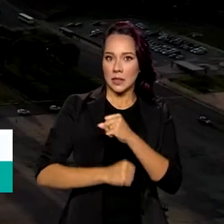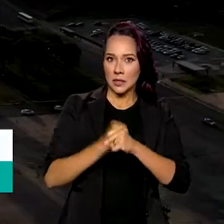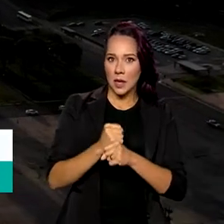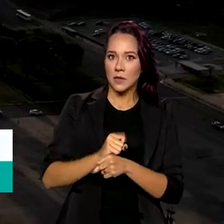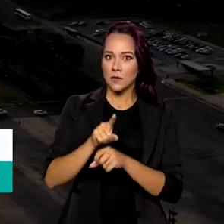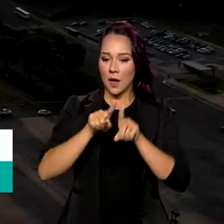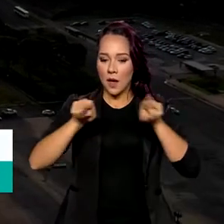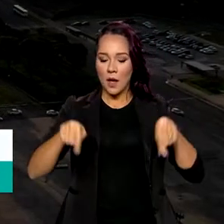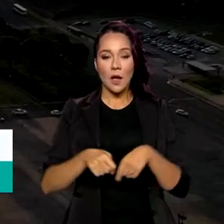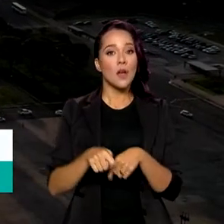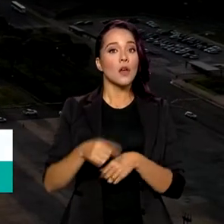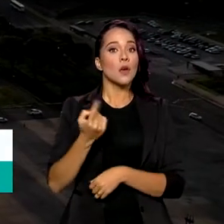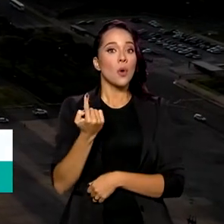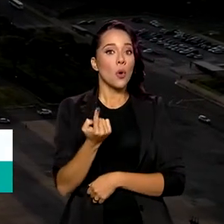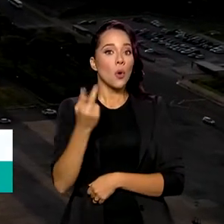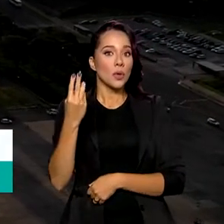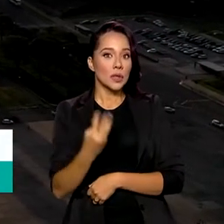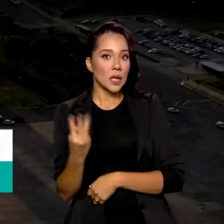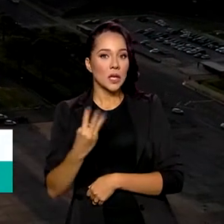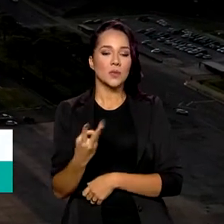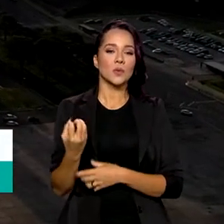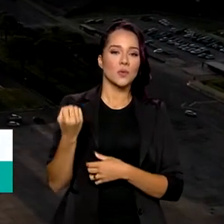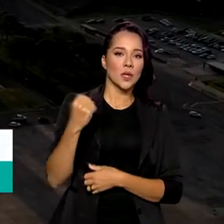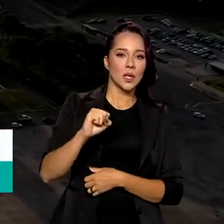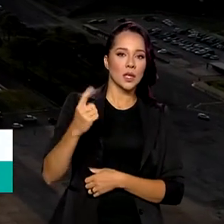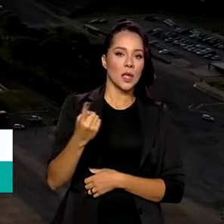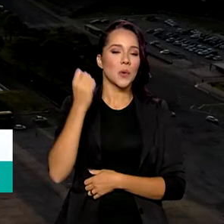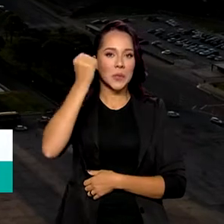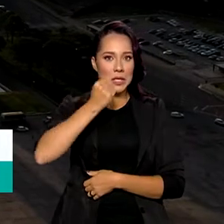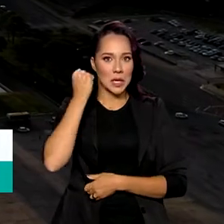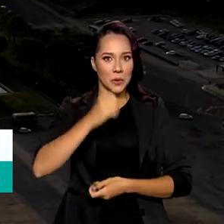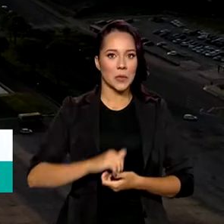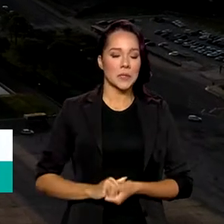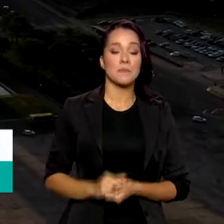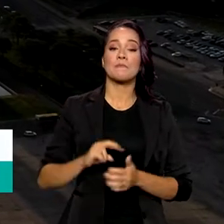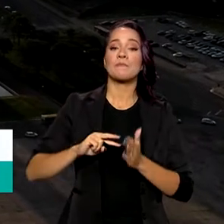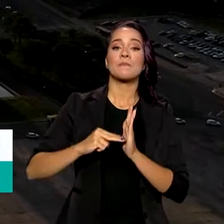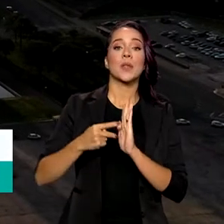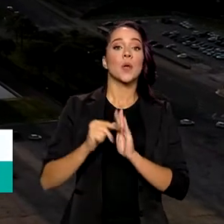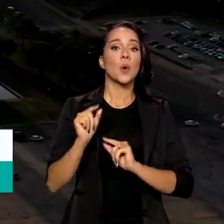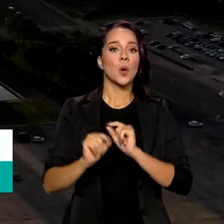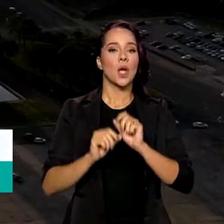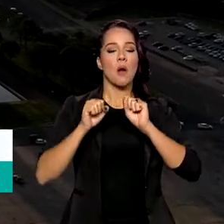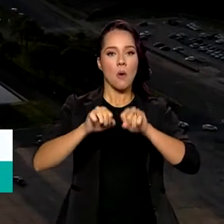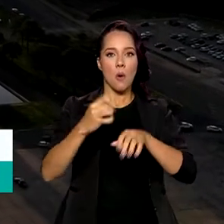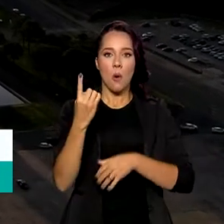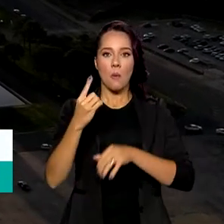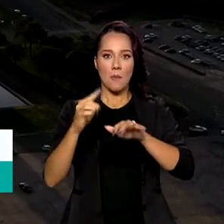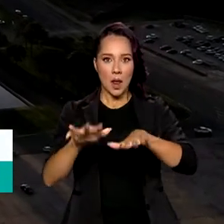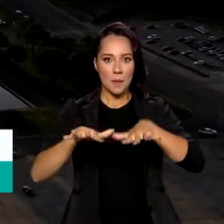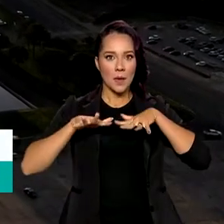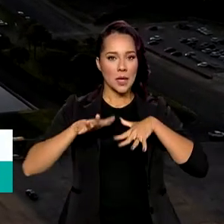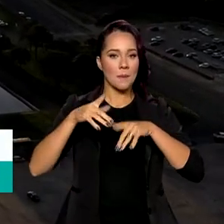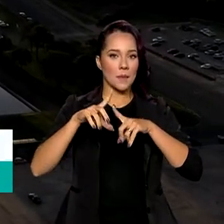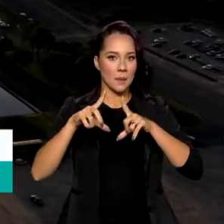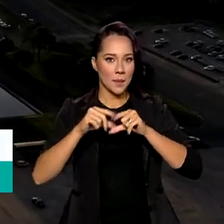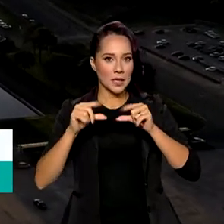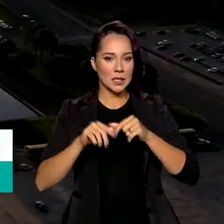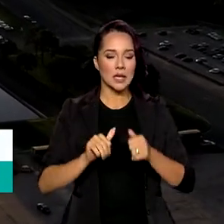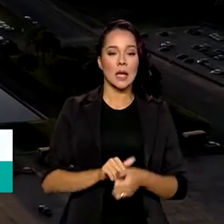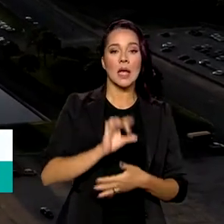ano vamos às urnas renovar um terço dos 81 senadores isso significa um parlamentar para o Distrito Federal